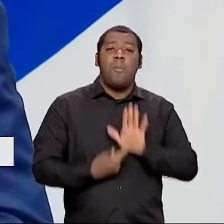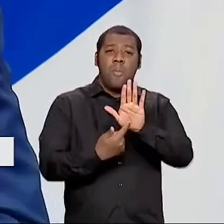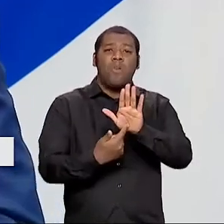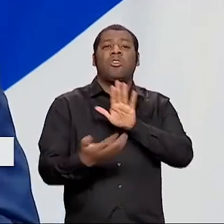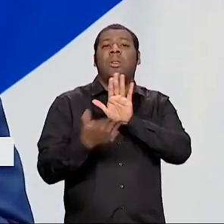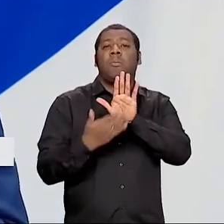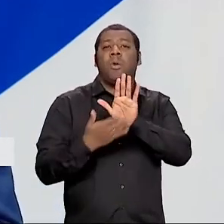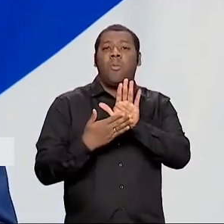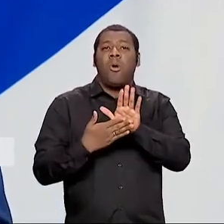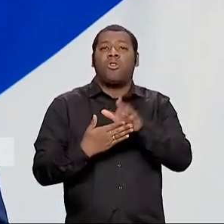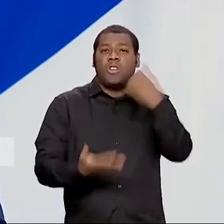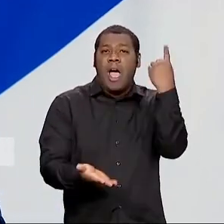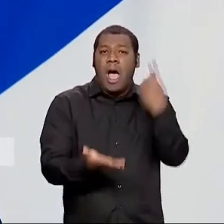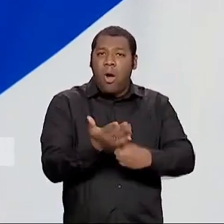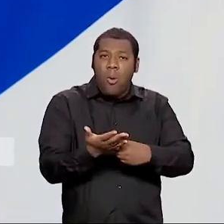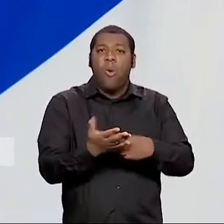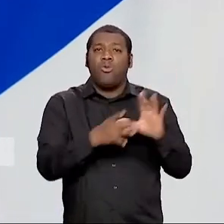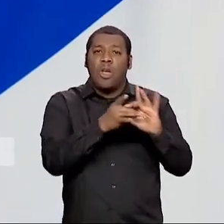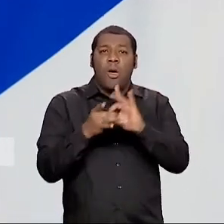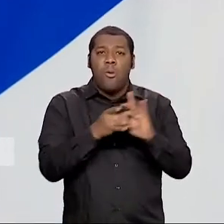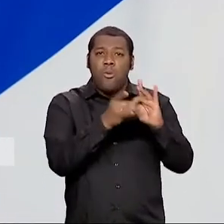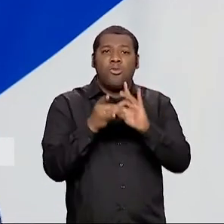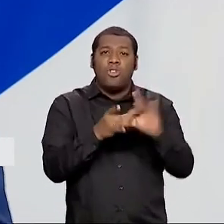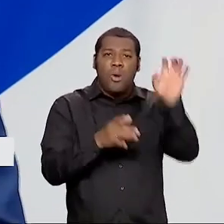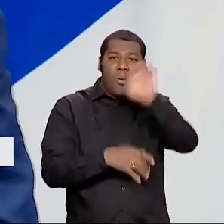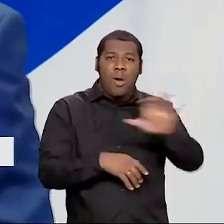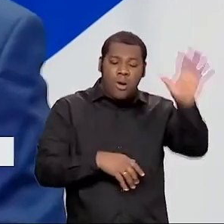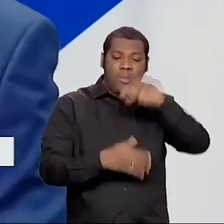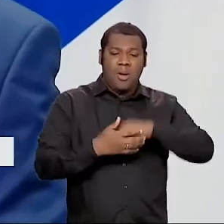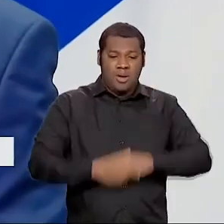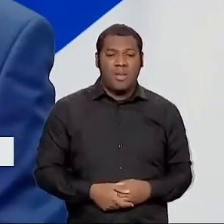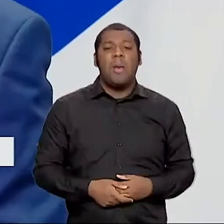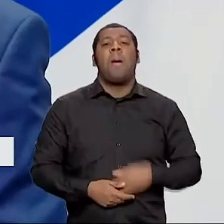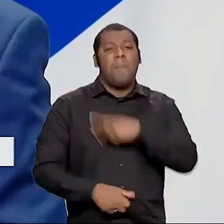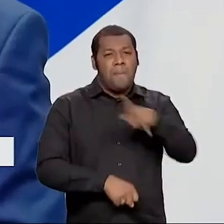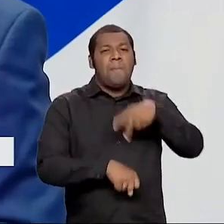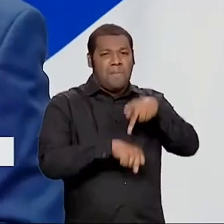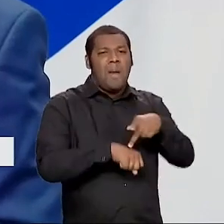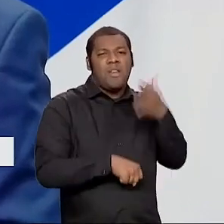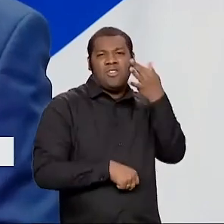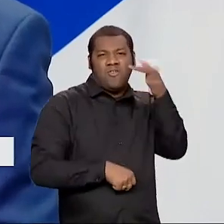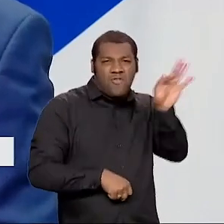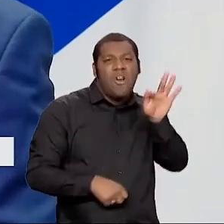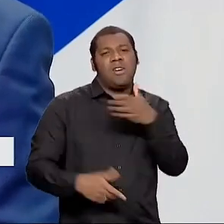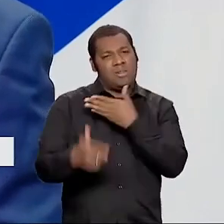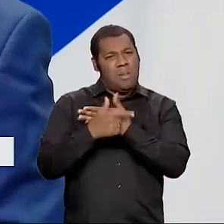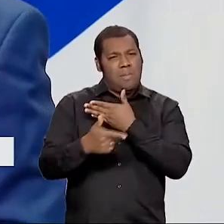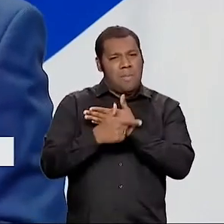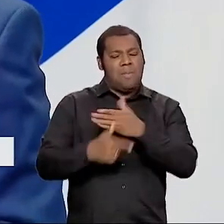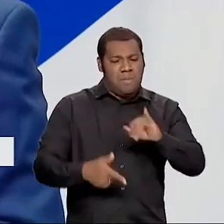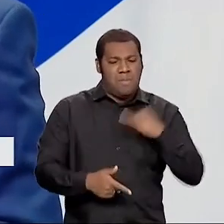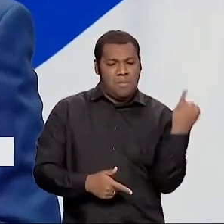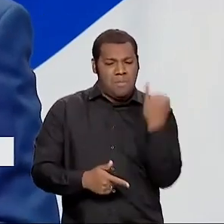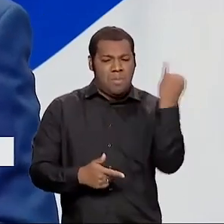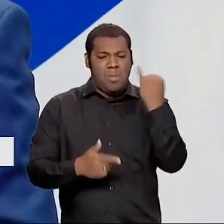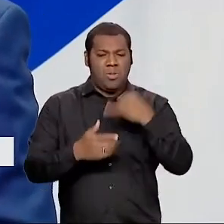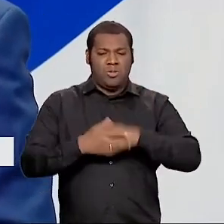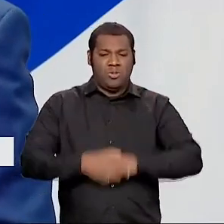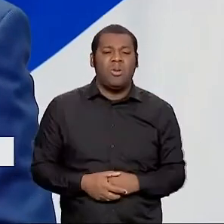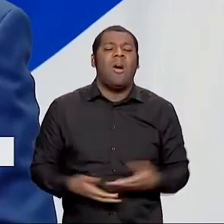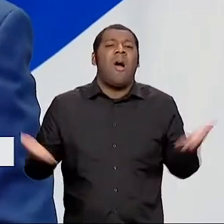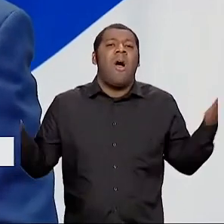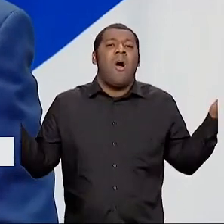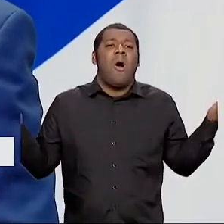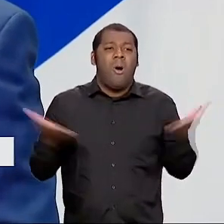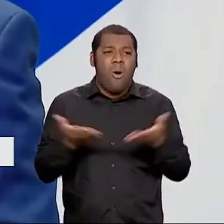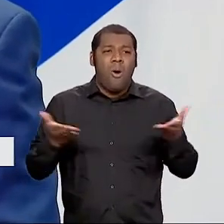Europeia-Mercosul, no qual a França tem um papel importante, e nesse momento há um